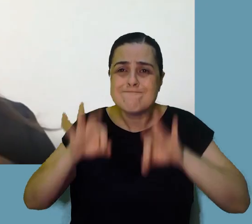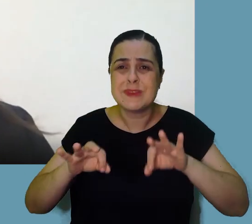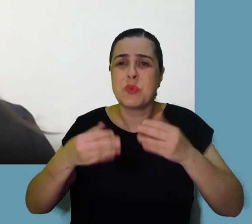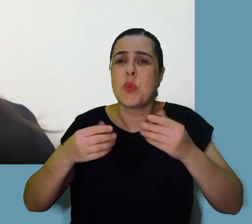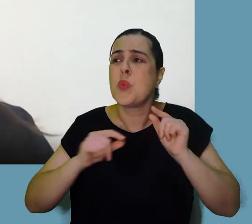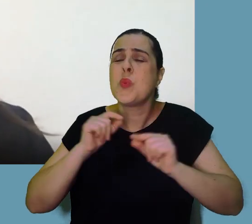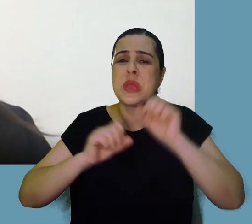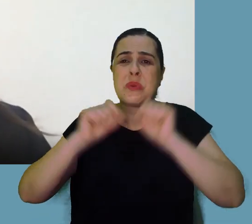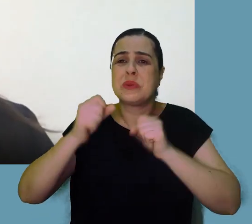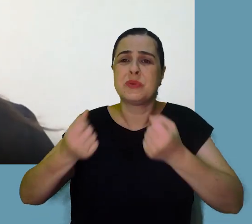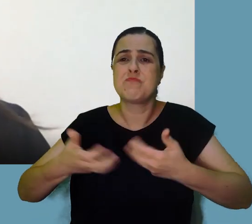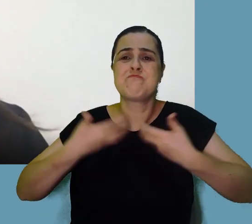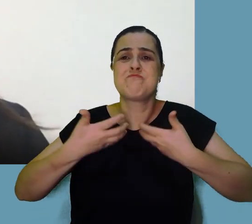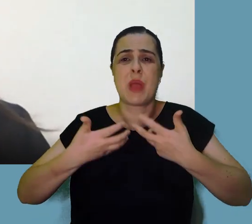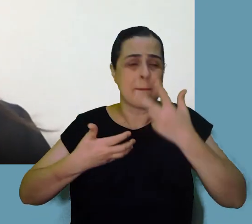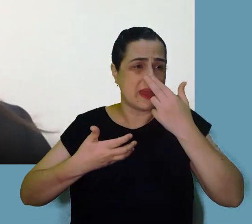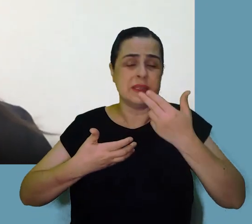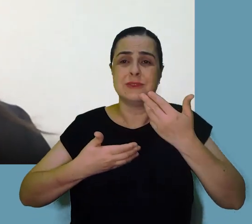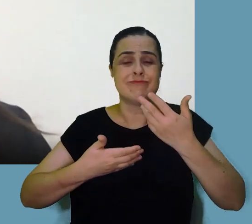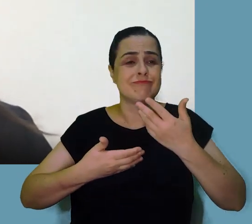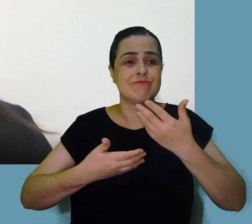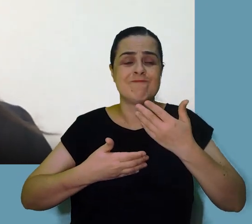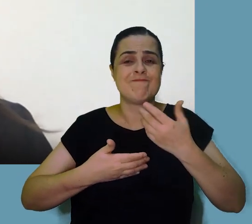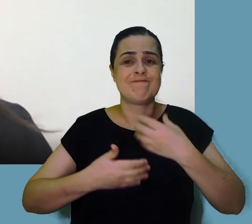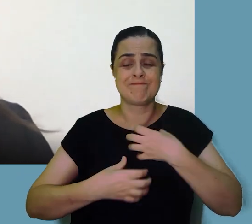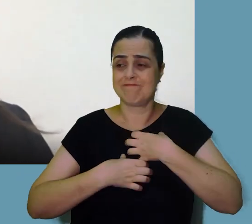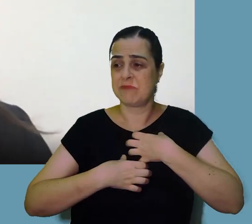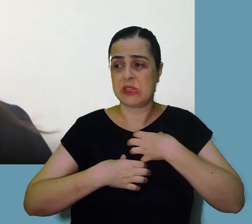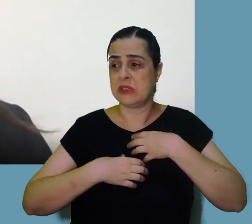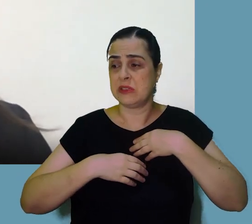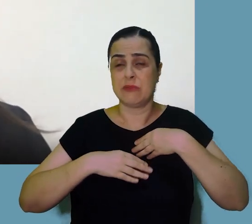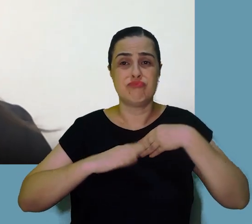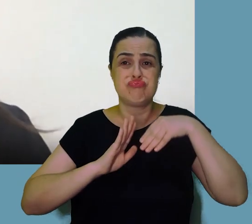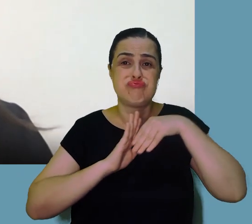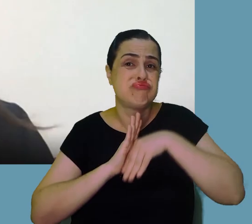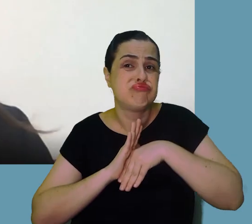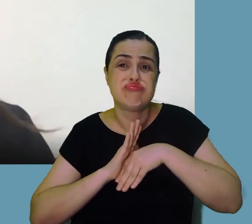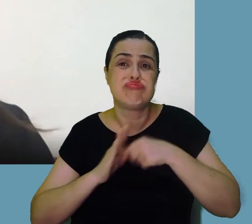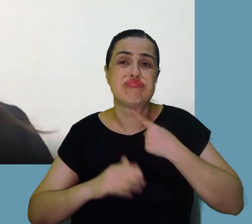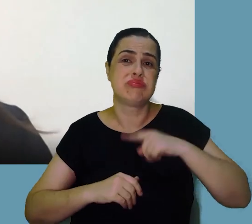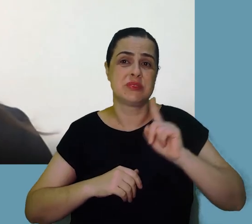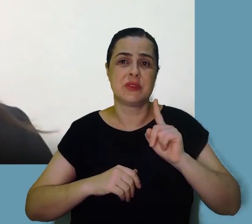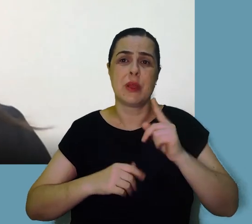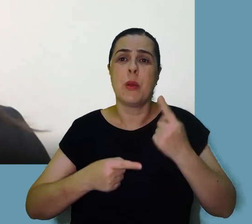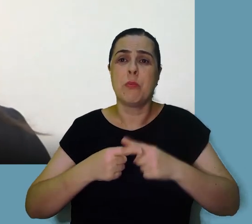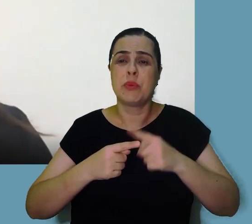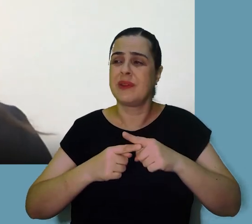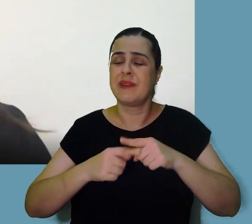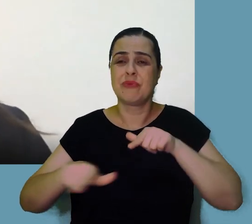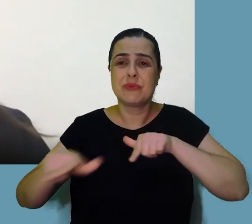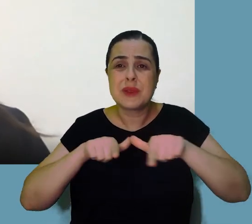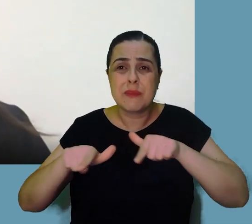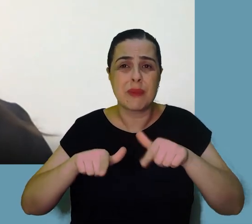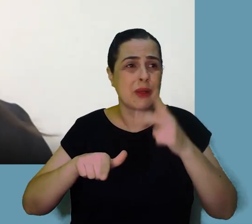vai desmotivando o jovem, que não é só a atividade em si, mas qual é o significado dessa atividade para o